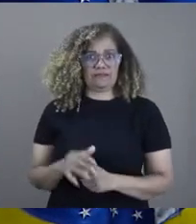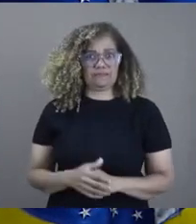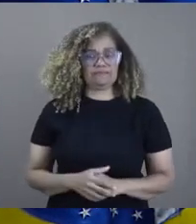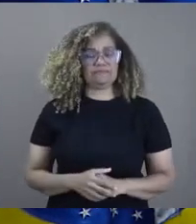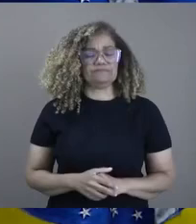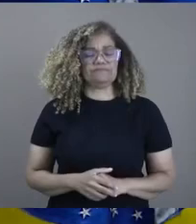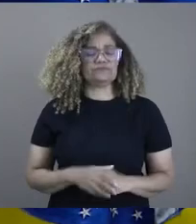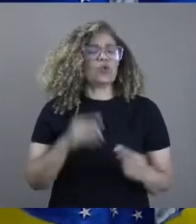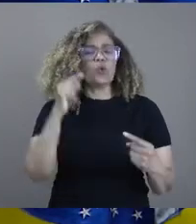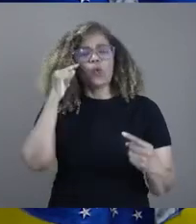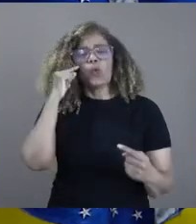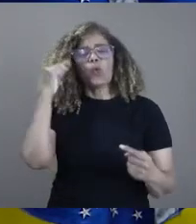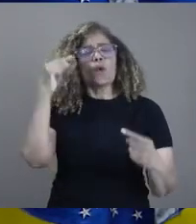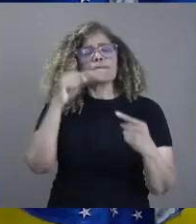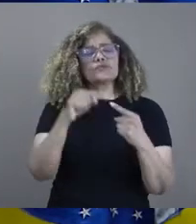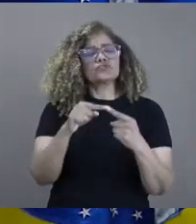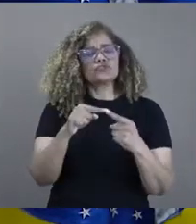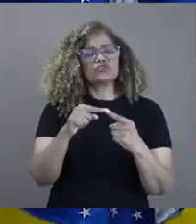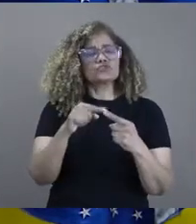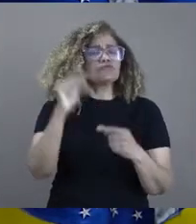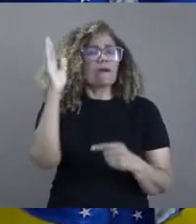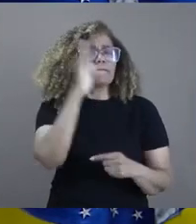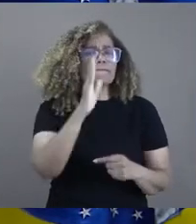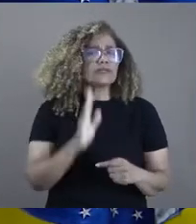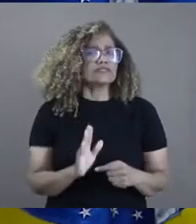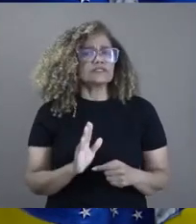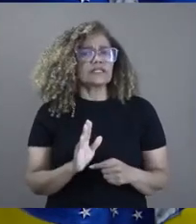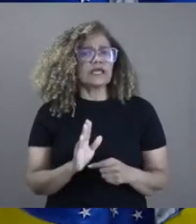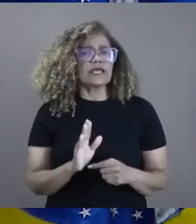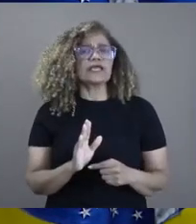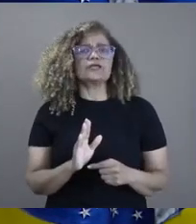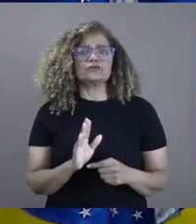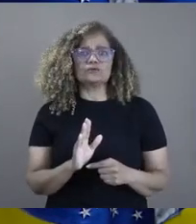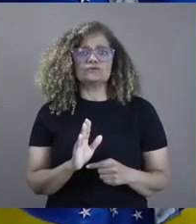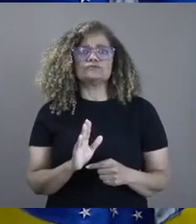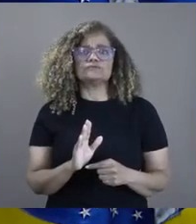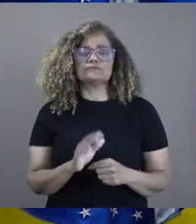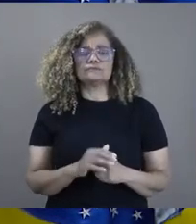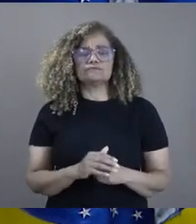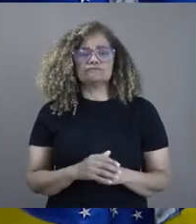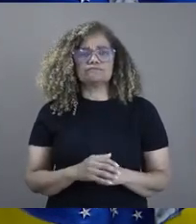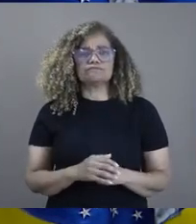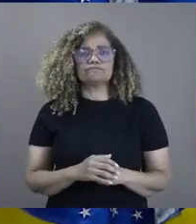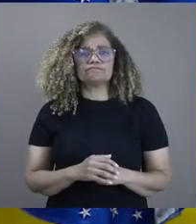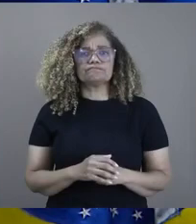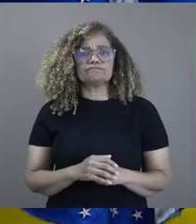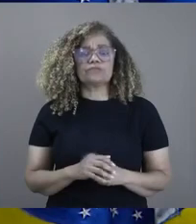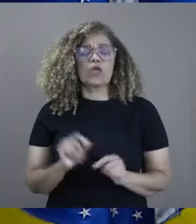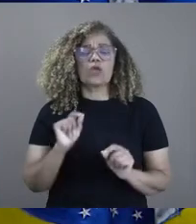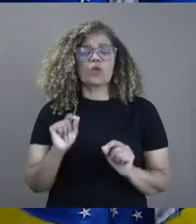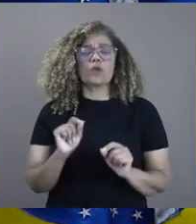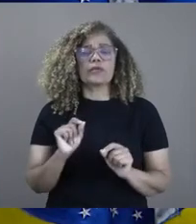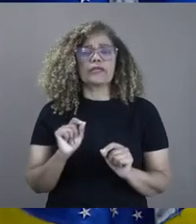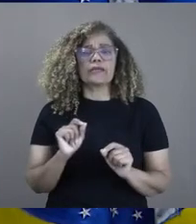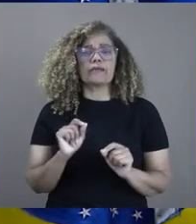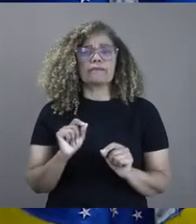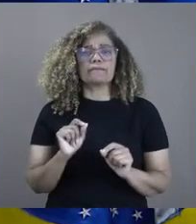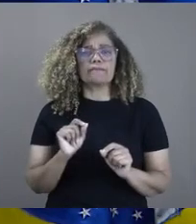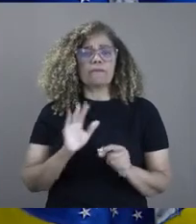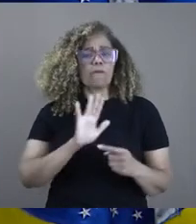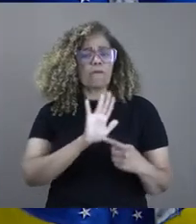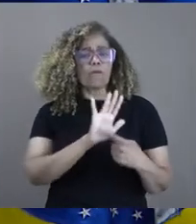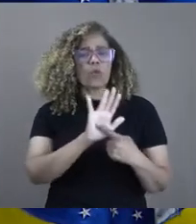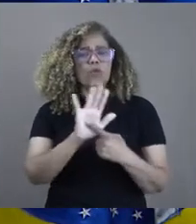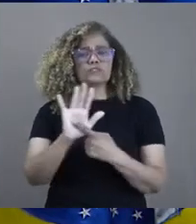objetivo brasileiro bastante ambicioso é dar visibilidade a